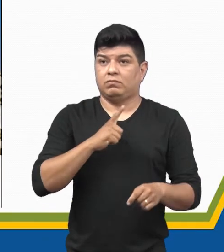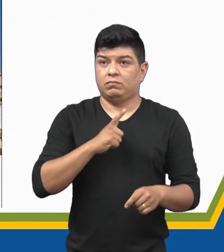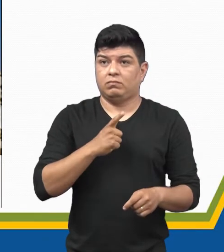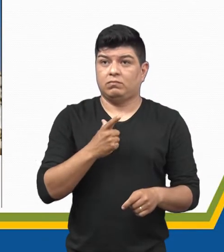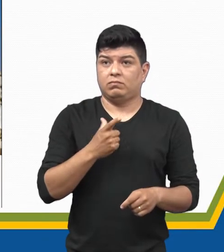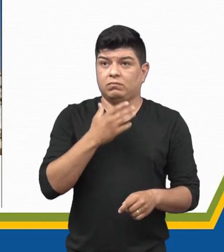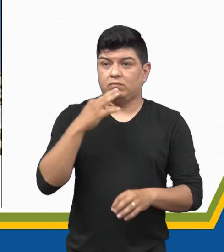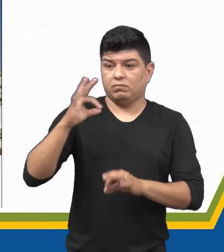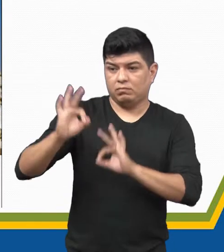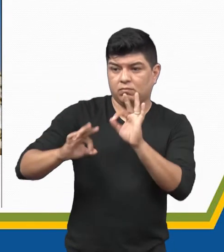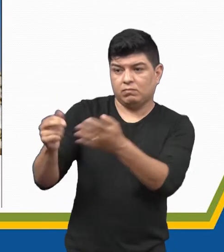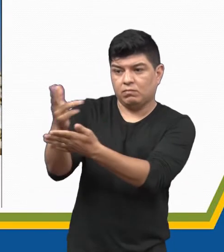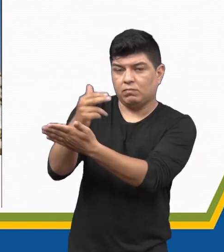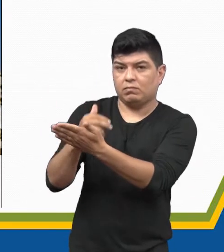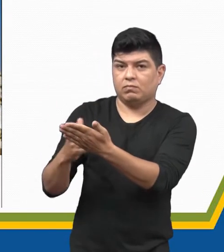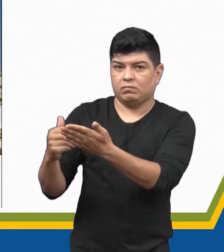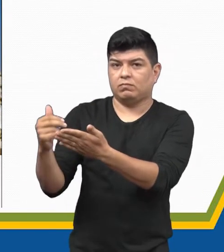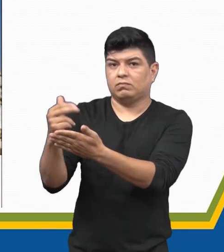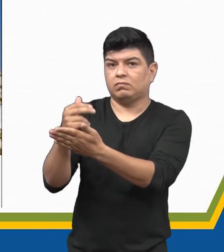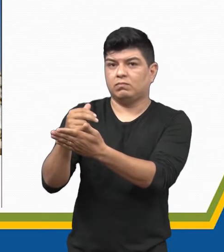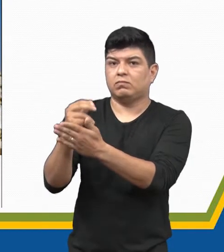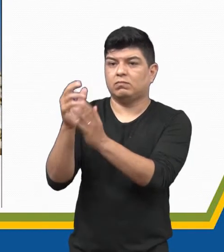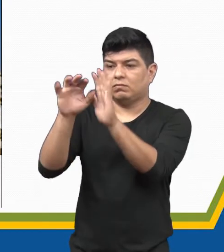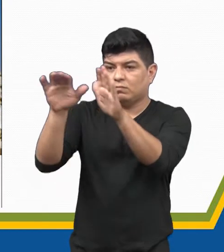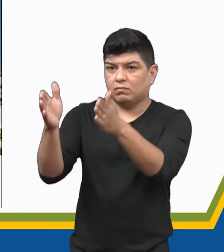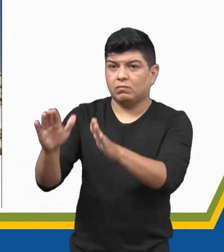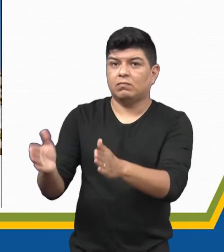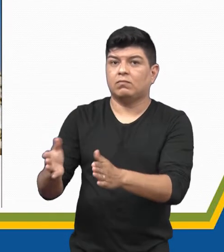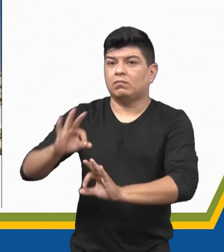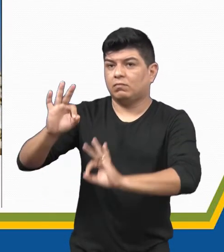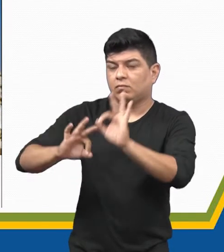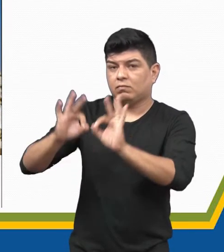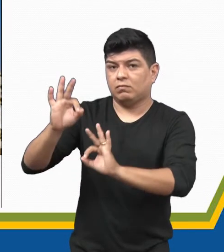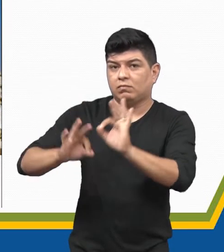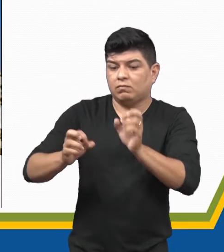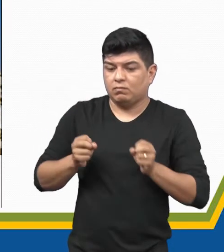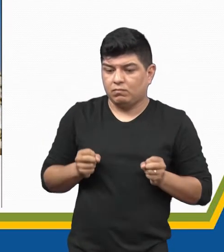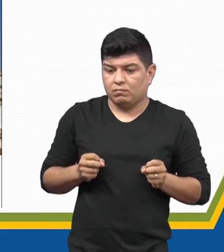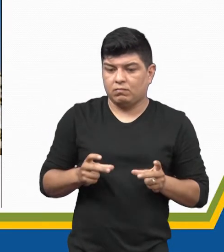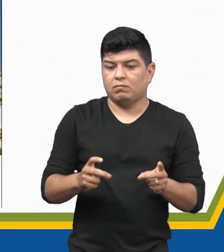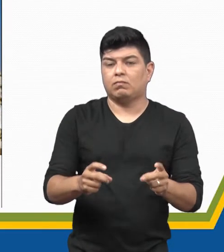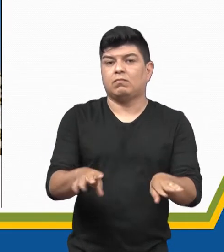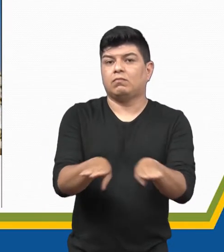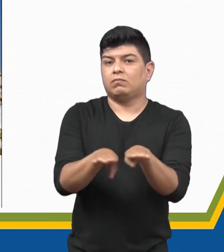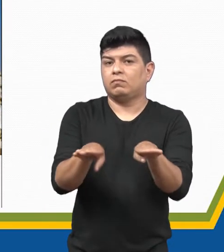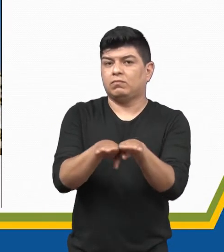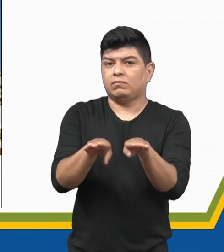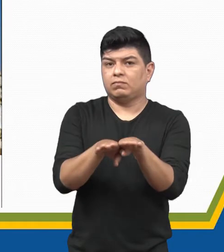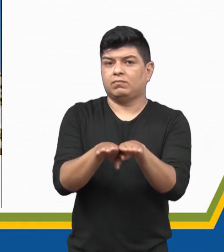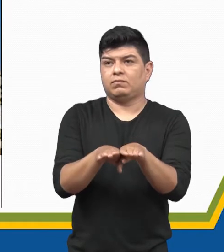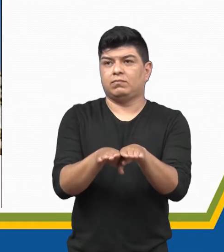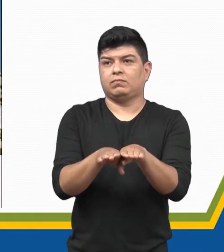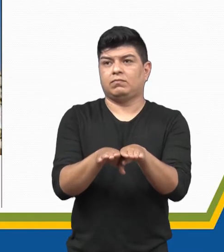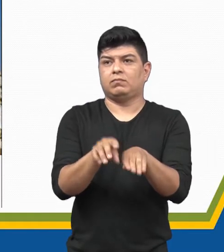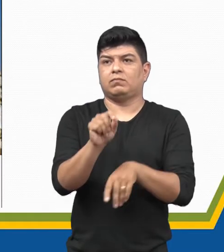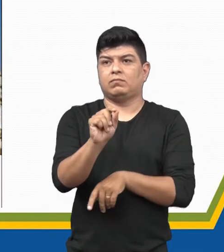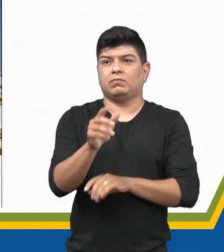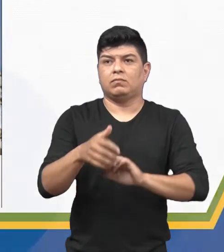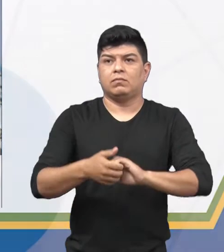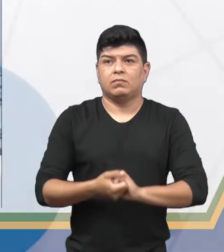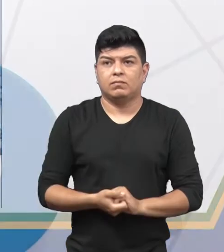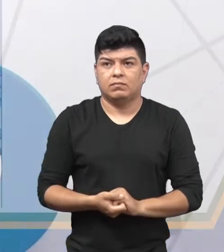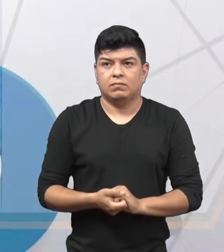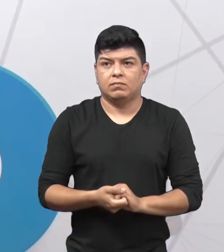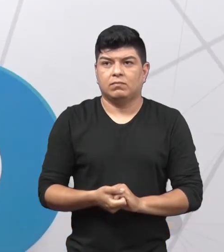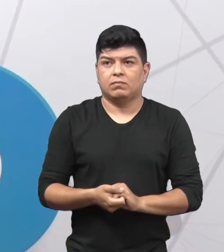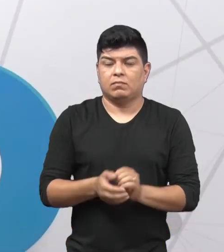intensificação do artesanato, né, e muitas atividades comerciais, além do que